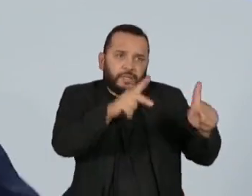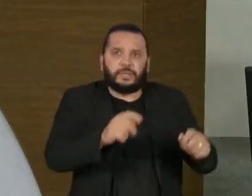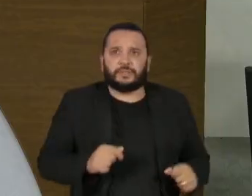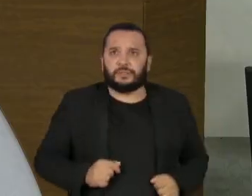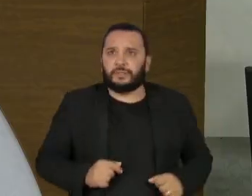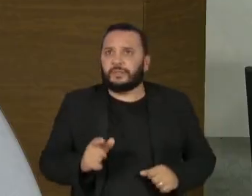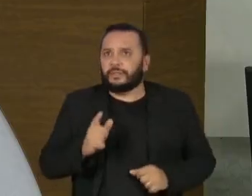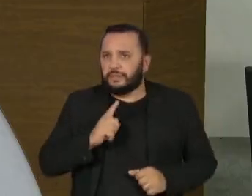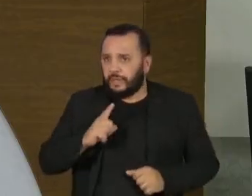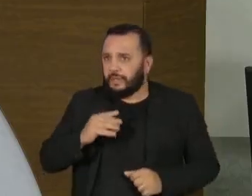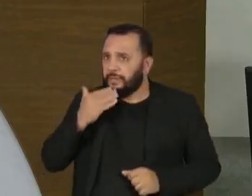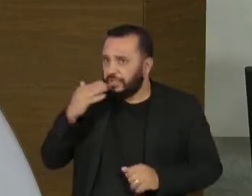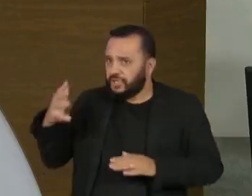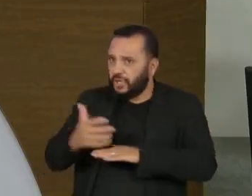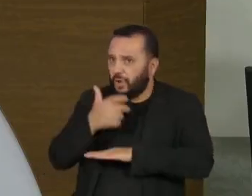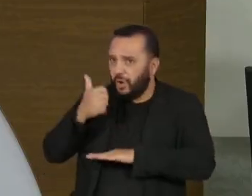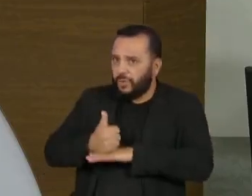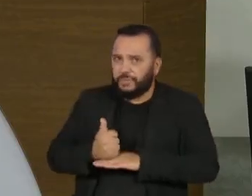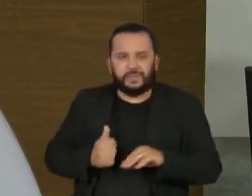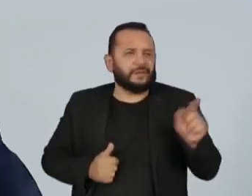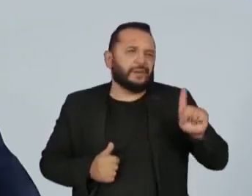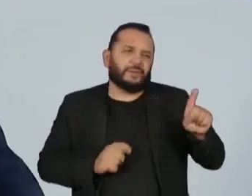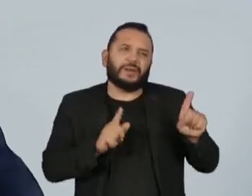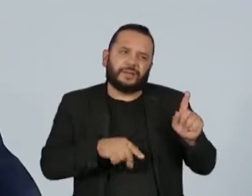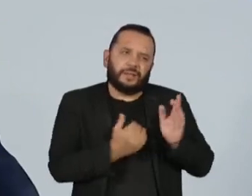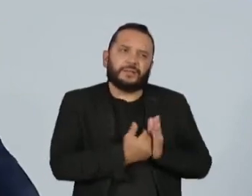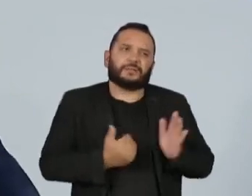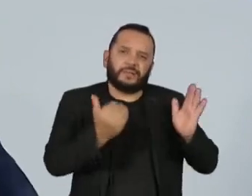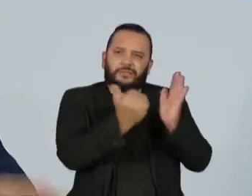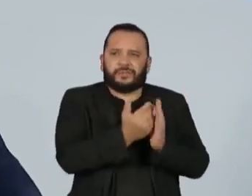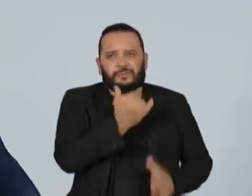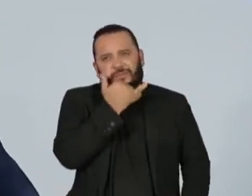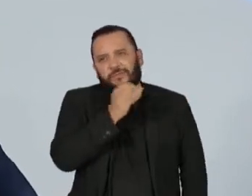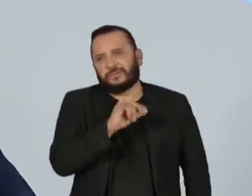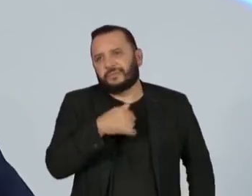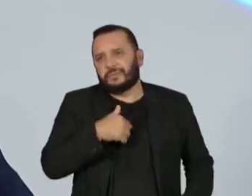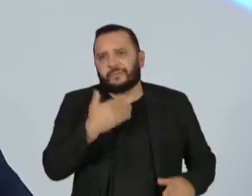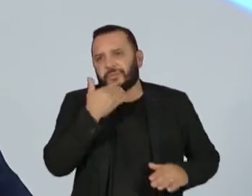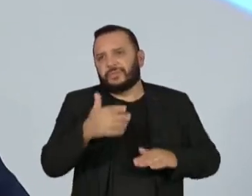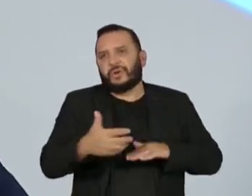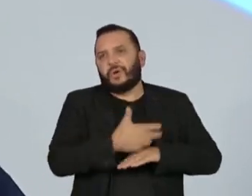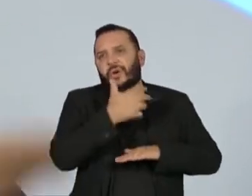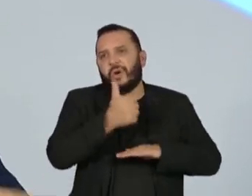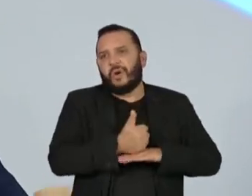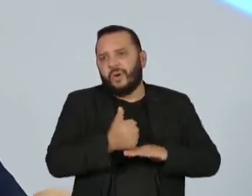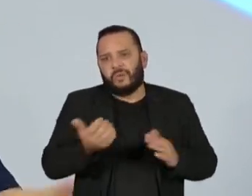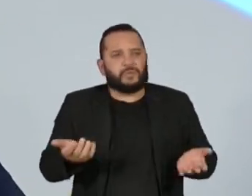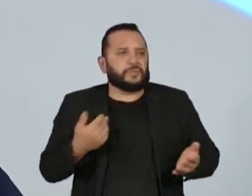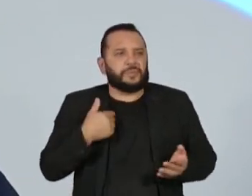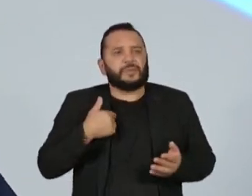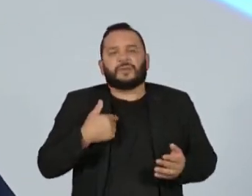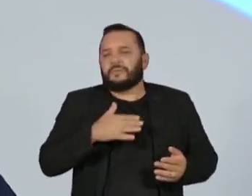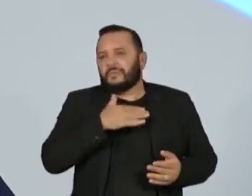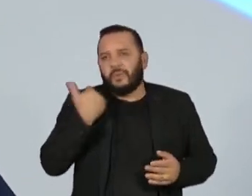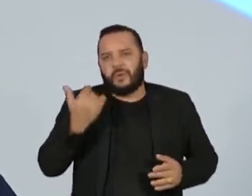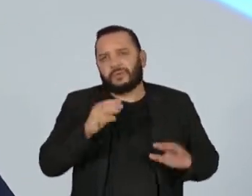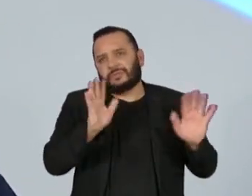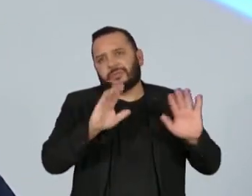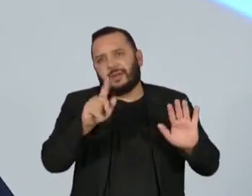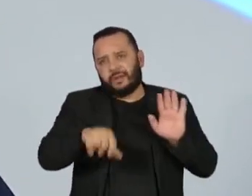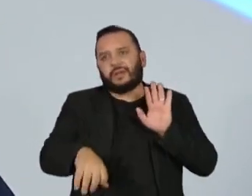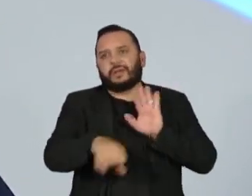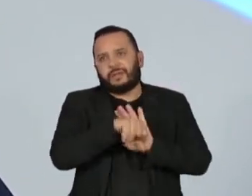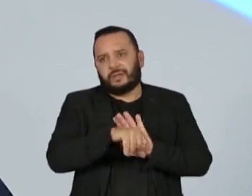dizer isso tem o direito de pedir um golpe ele não tem direito aí já passa do direito da livre manifestação golpe militar intervenção morte Isso já é